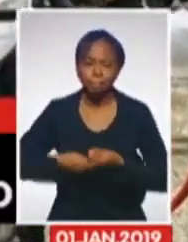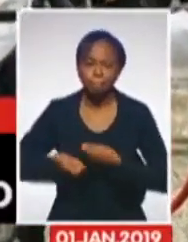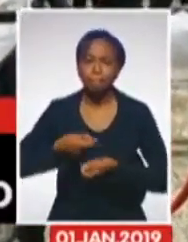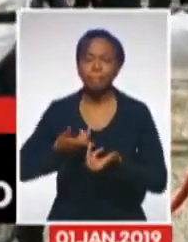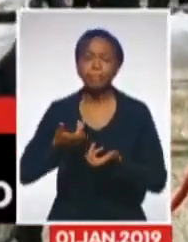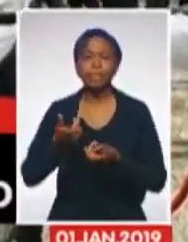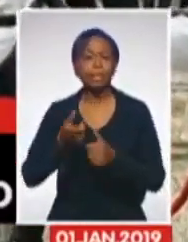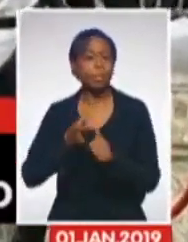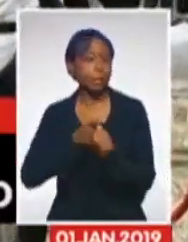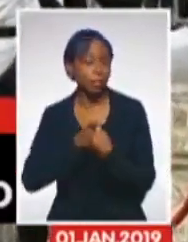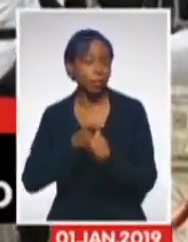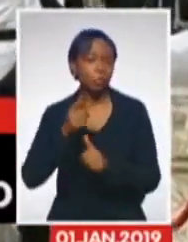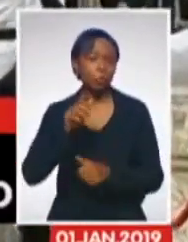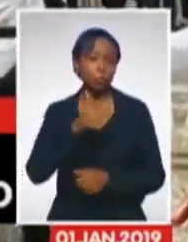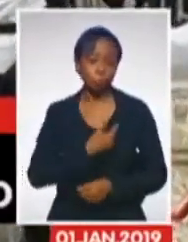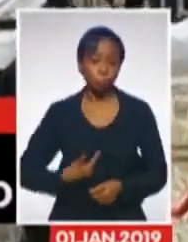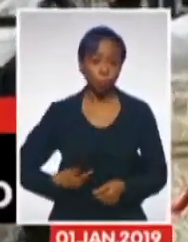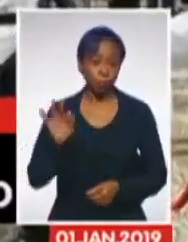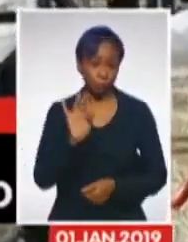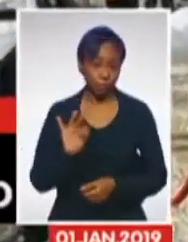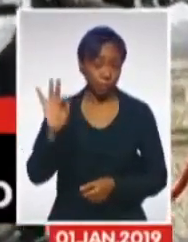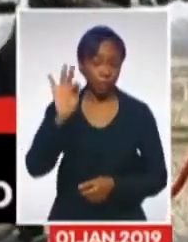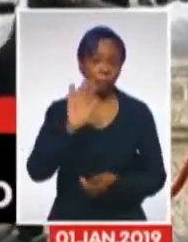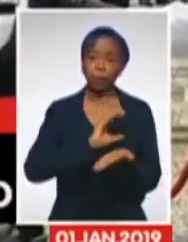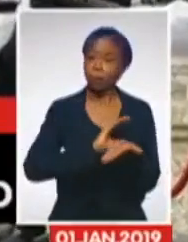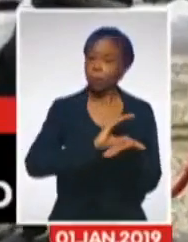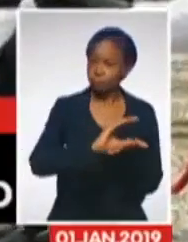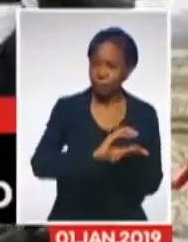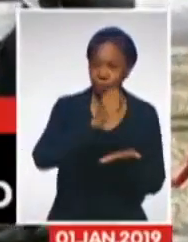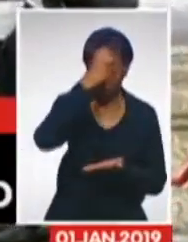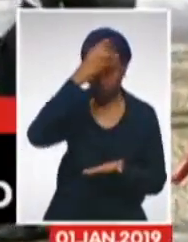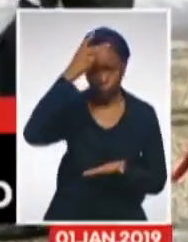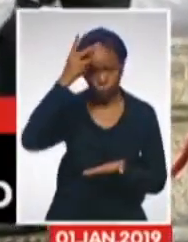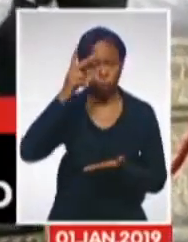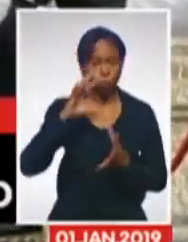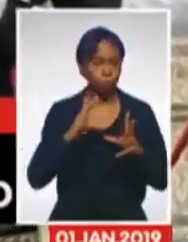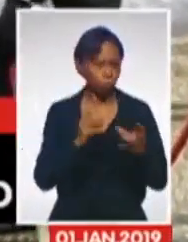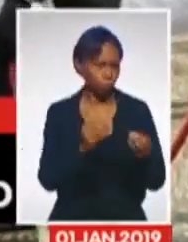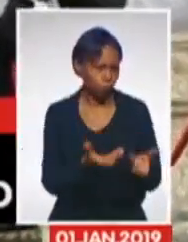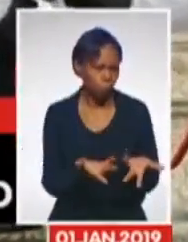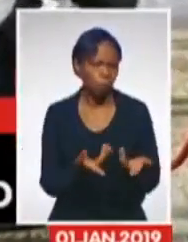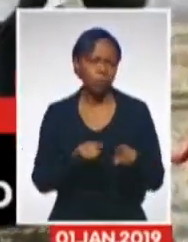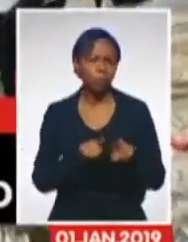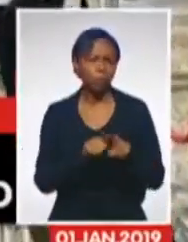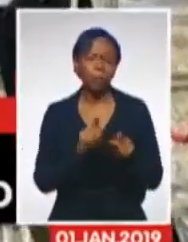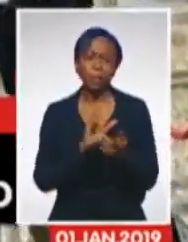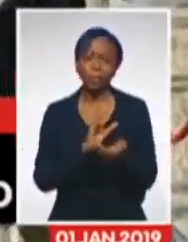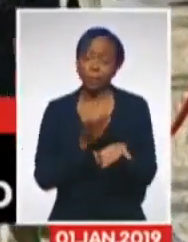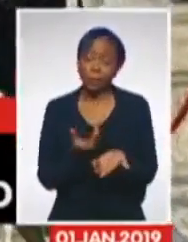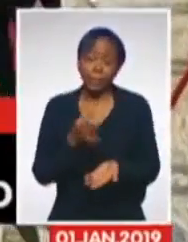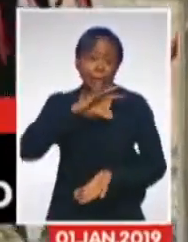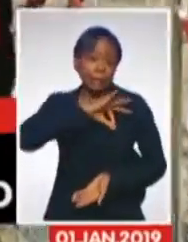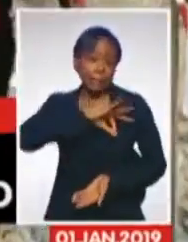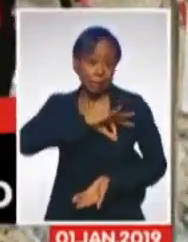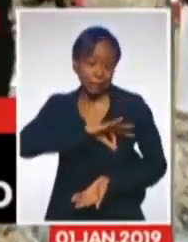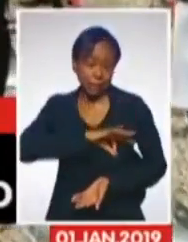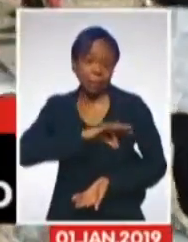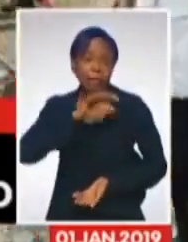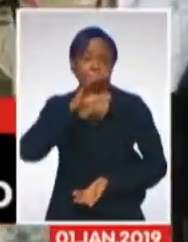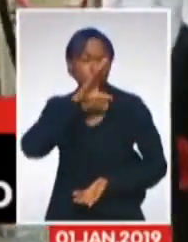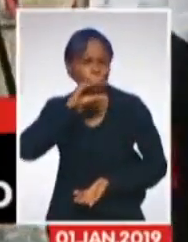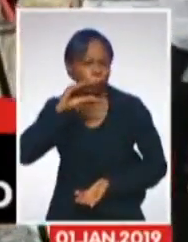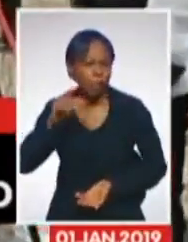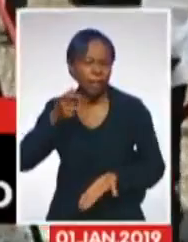regularizar o repasse para as prefeituras, colocar em dia o salário do funcionalismo, lembrando que